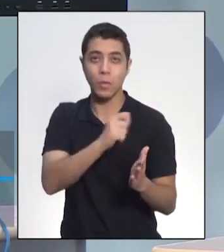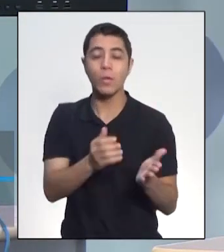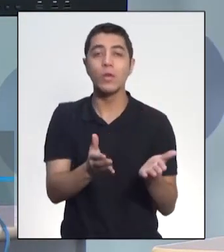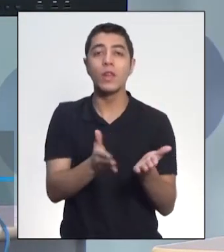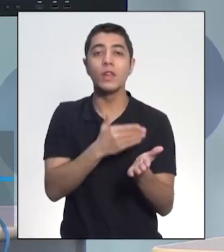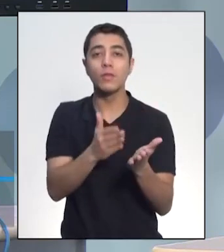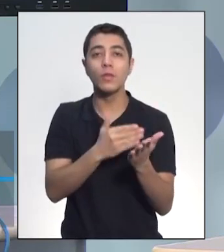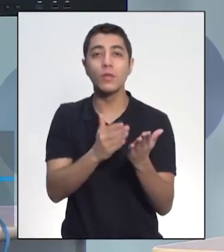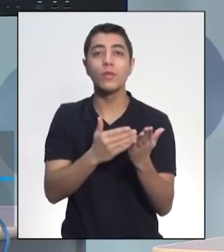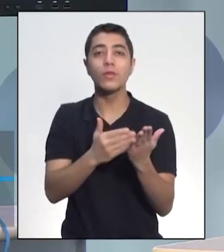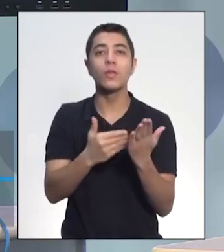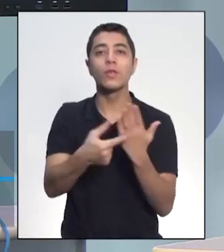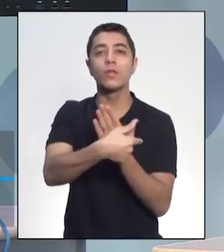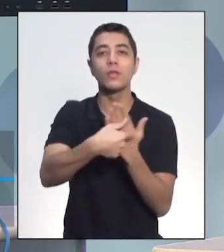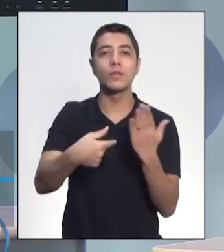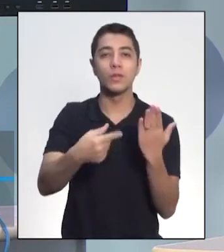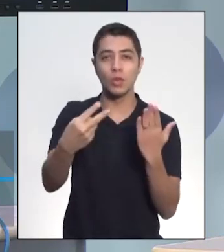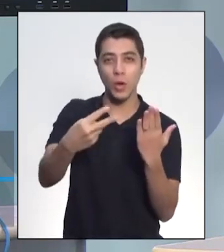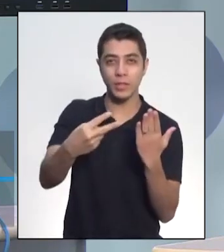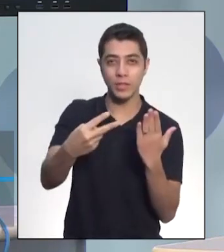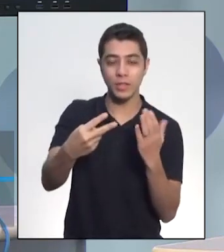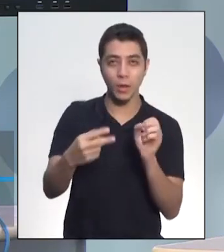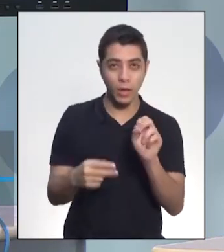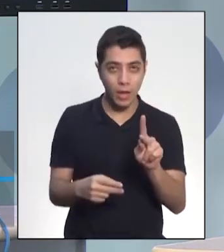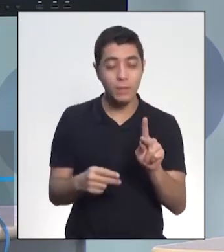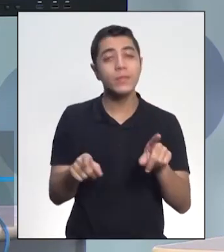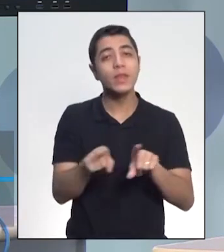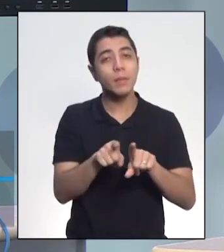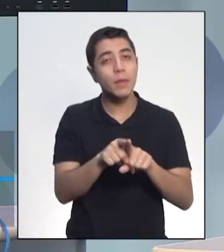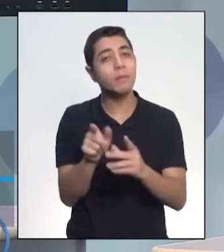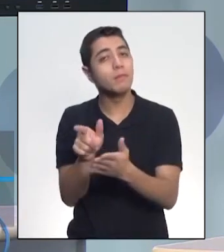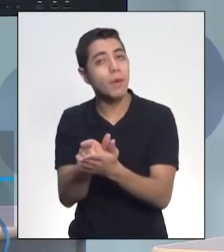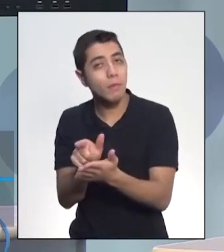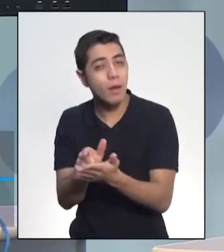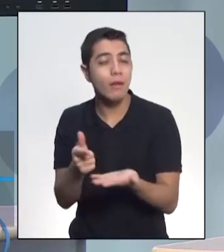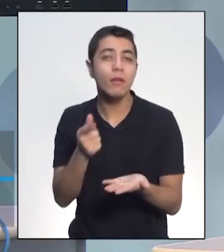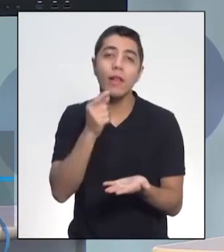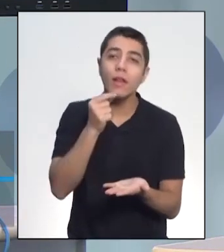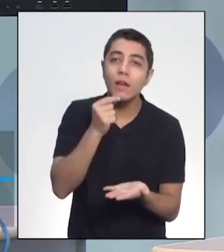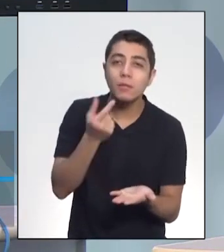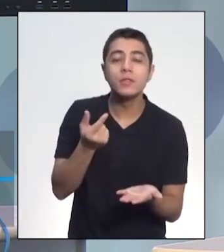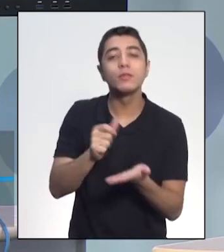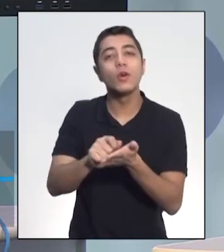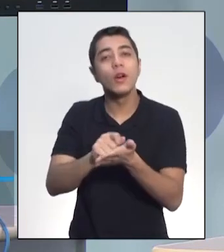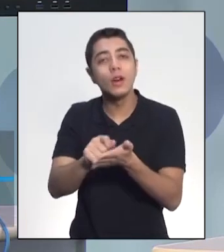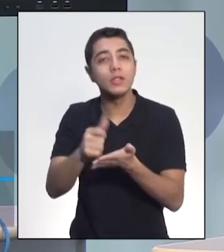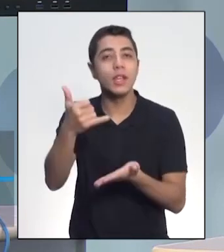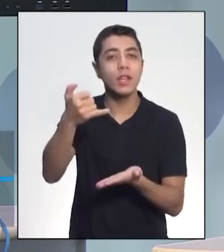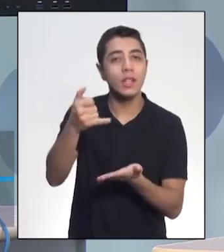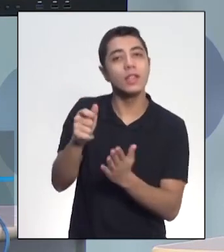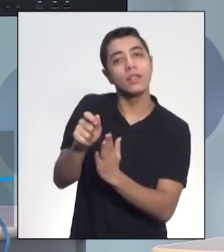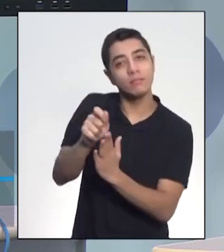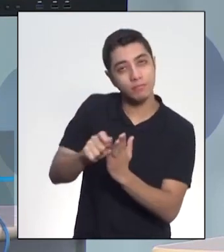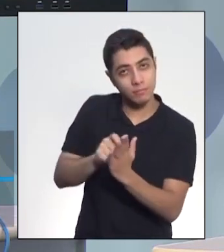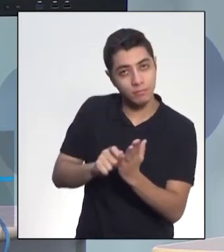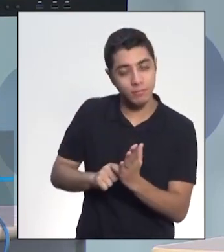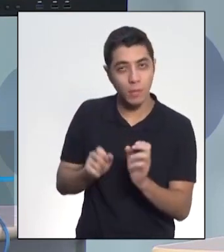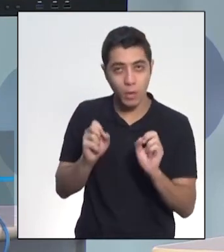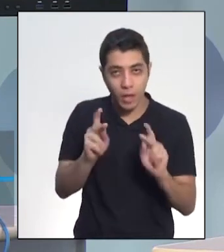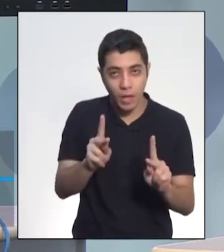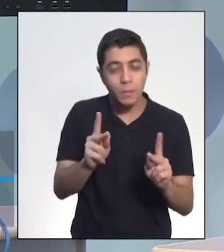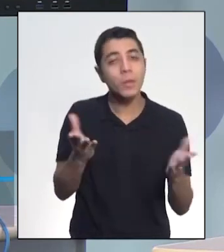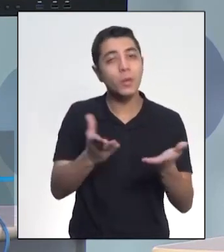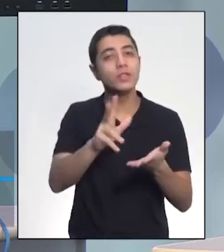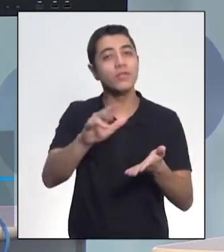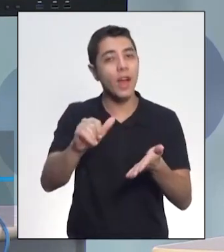para anotações, lápis, borracha e caneta, tá bom? Hoje a gente vai fazer bastante exercício do caderno do aluno, volume 2, então se você tiver